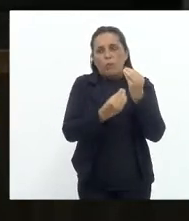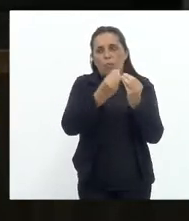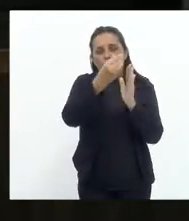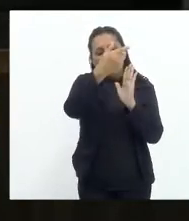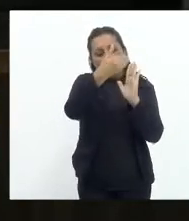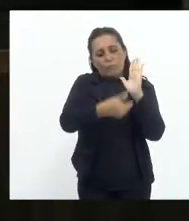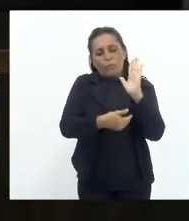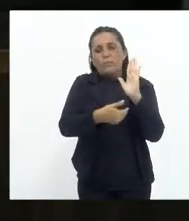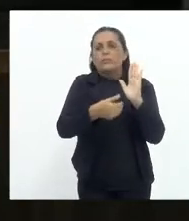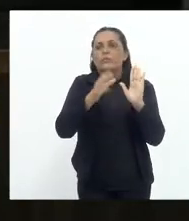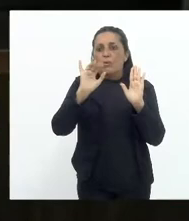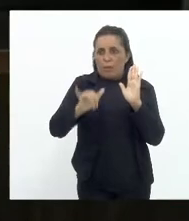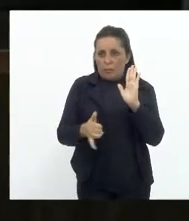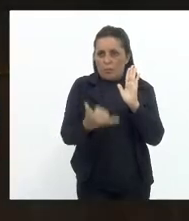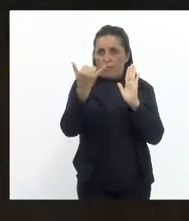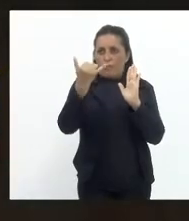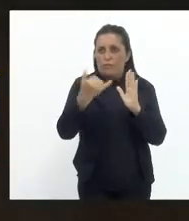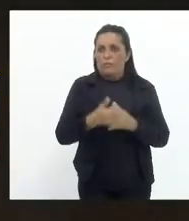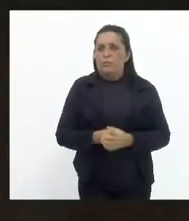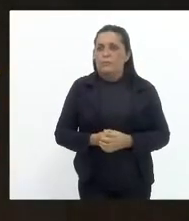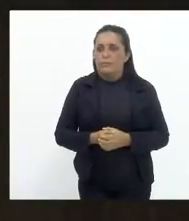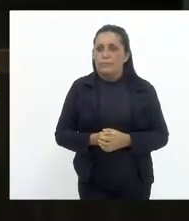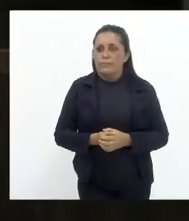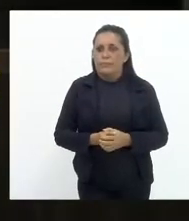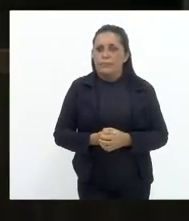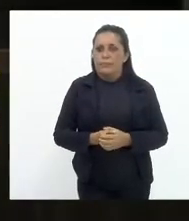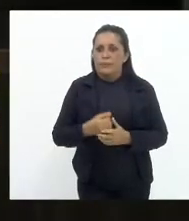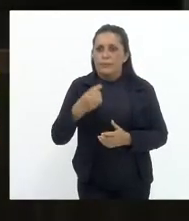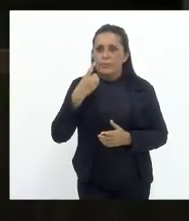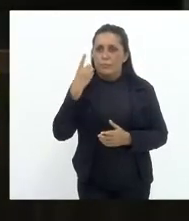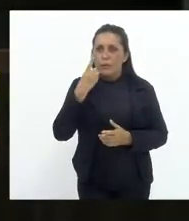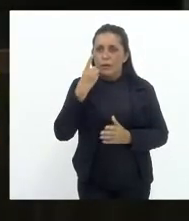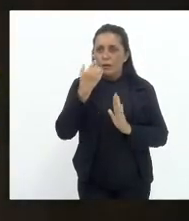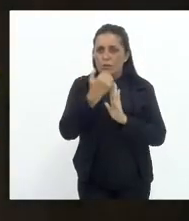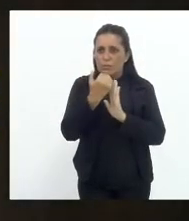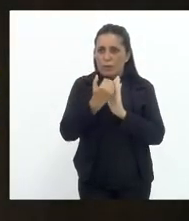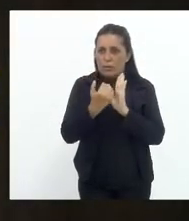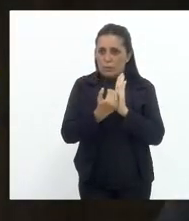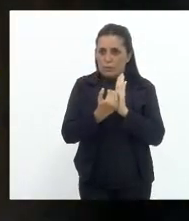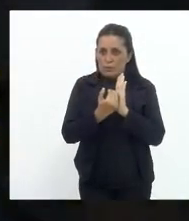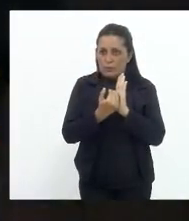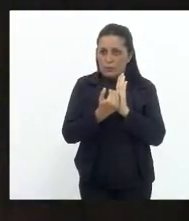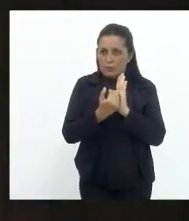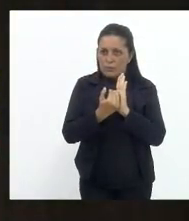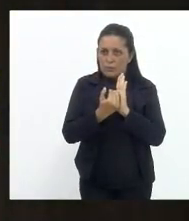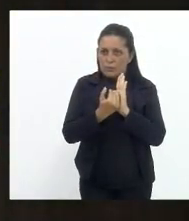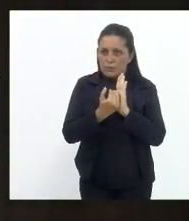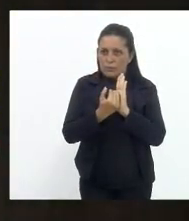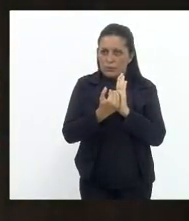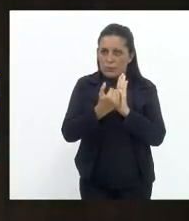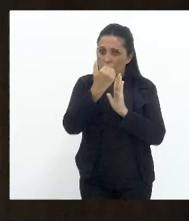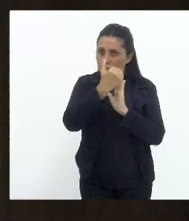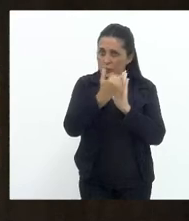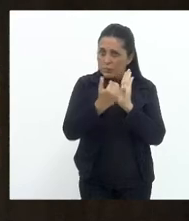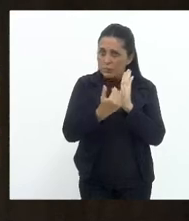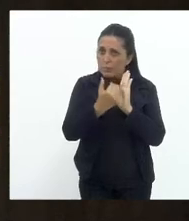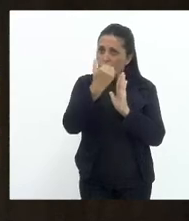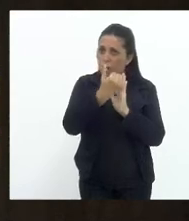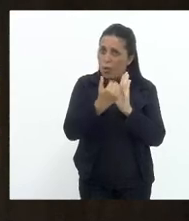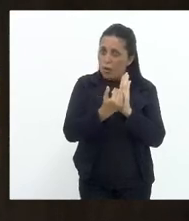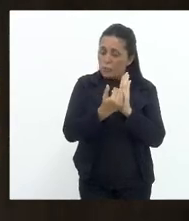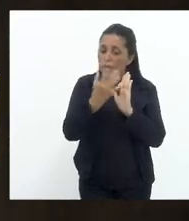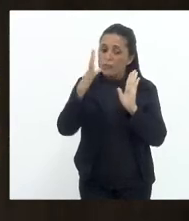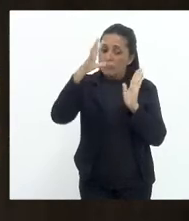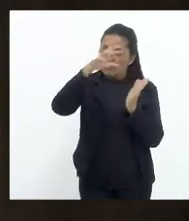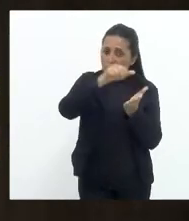que aprovam a permanência dos tão aprovada pela presidente fretado questão de adaptação de perdão questão de ordem Na verdade uma pela ordem